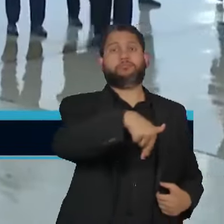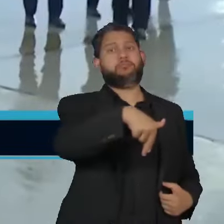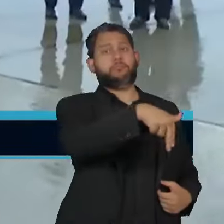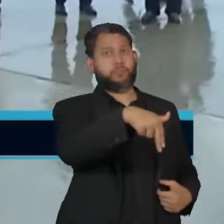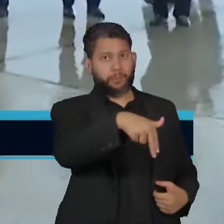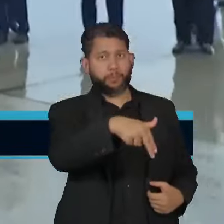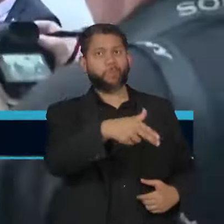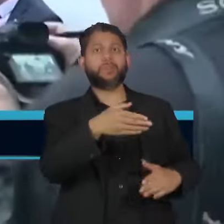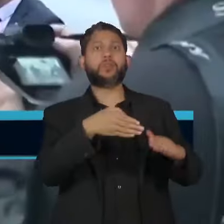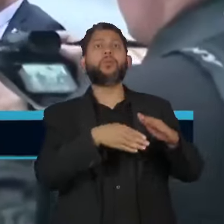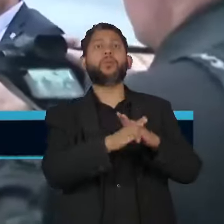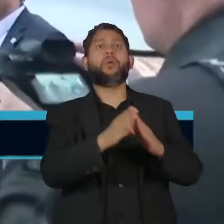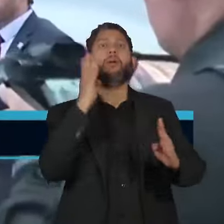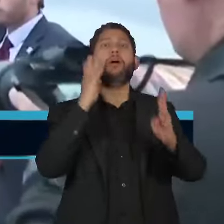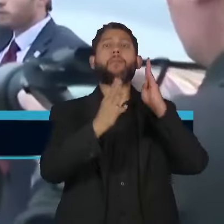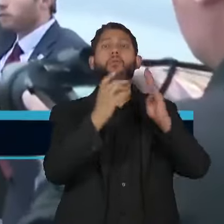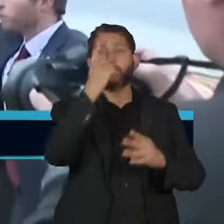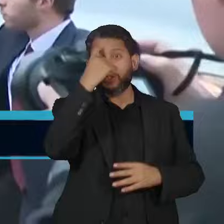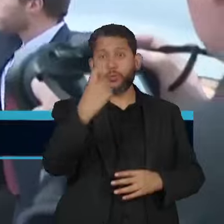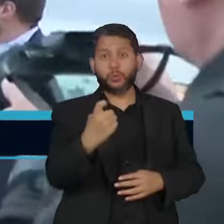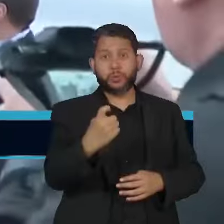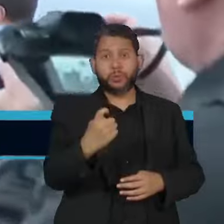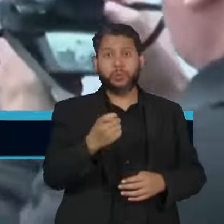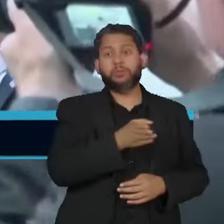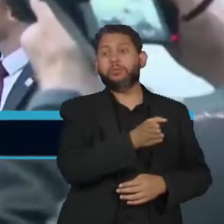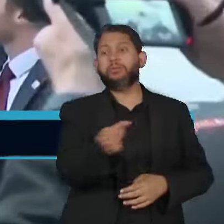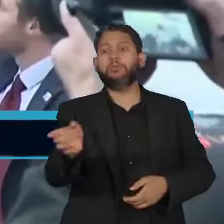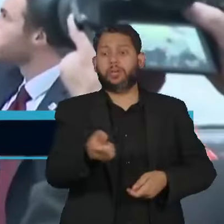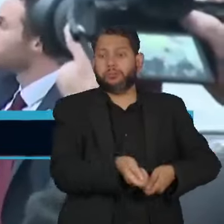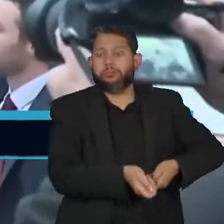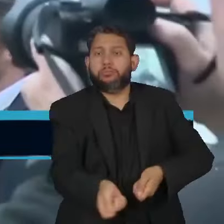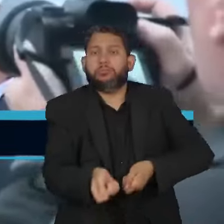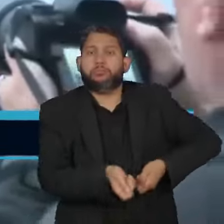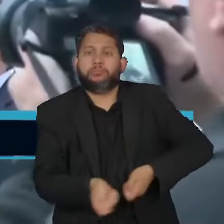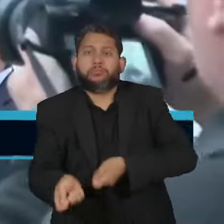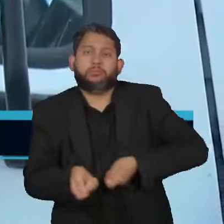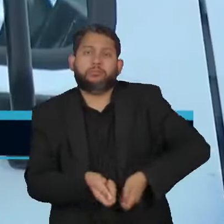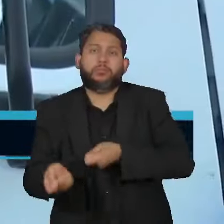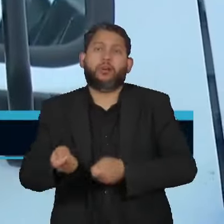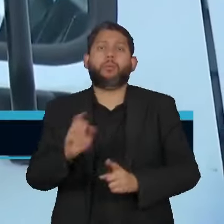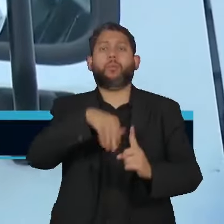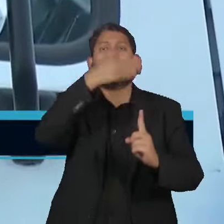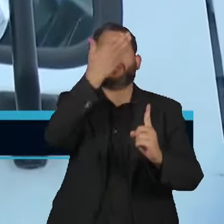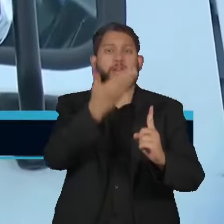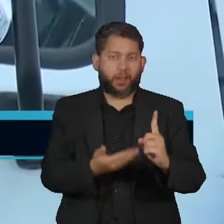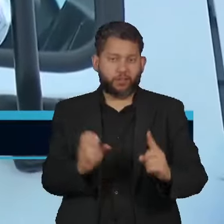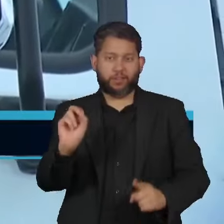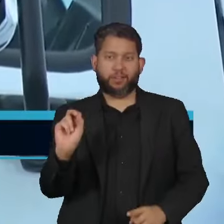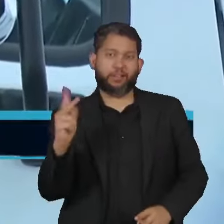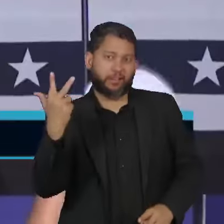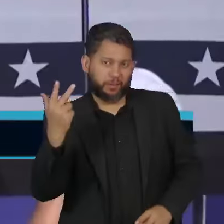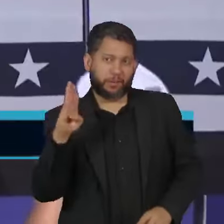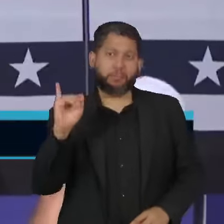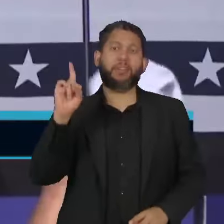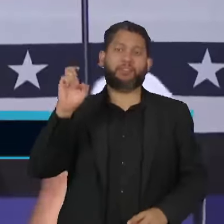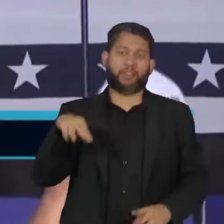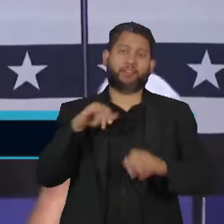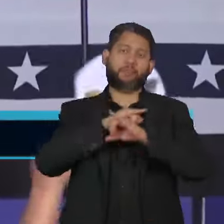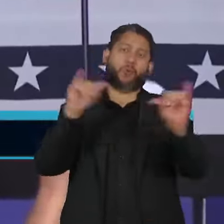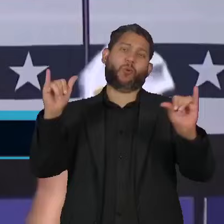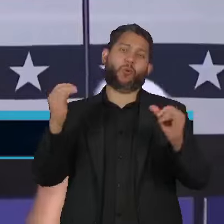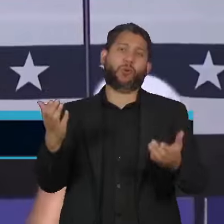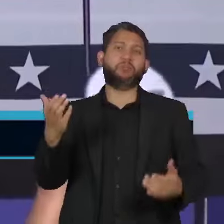e embarcou em um caminhão de lixo, a caminho do comício. Esta é uma homenagem a Kamala e Biden, disse. E abriu